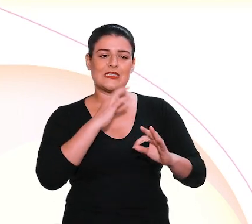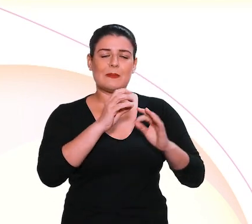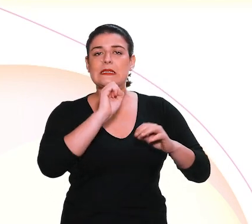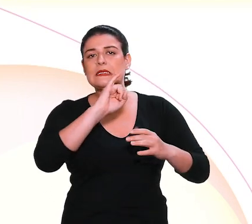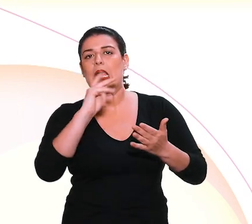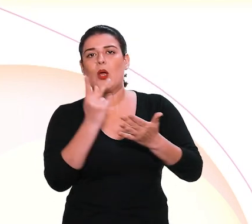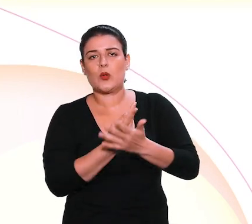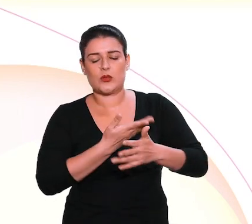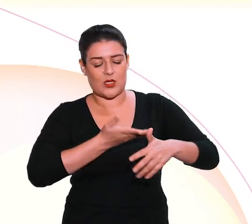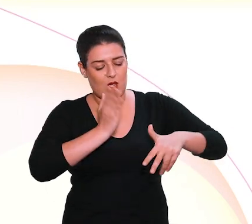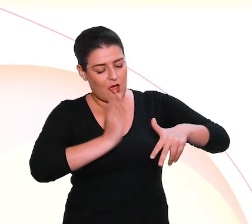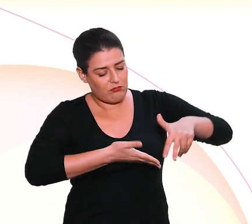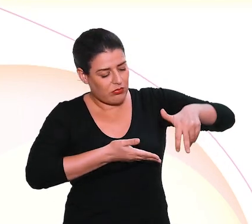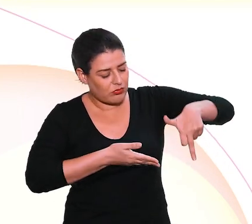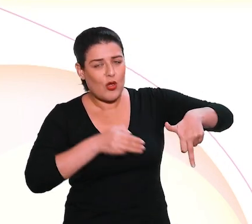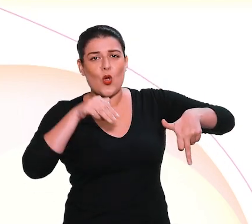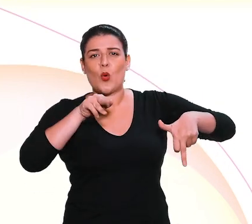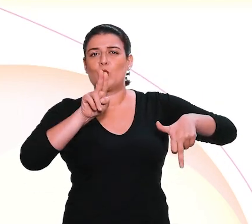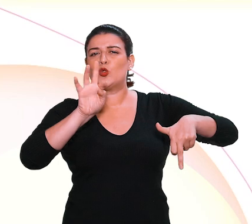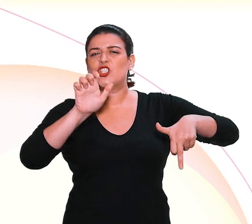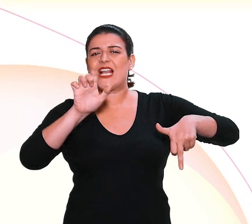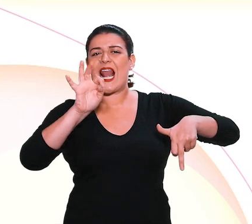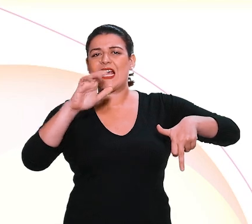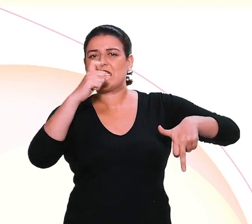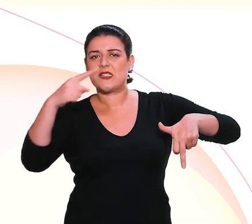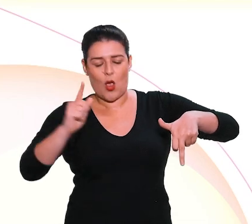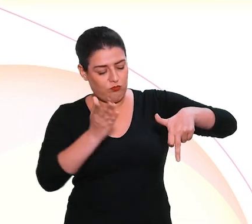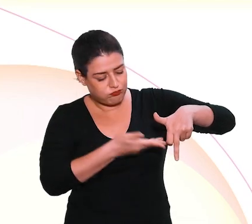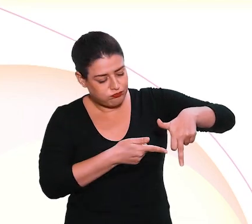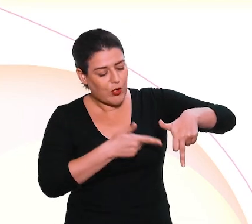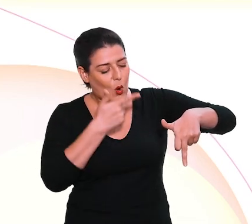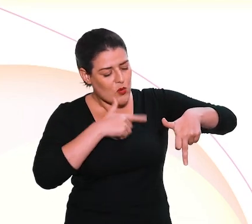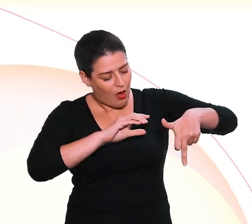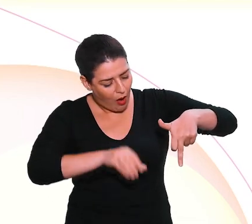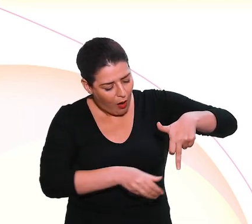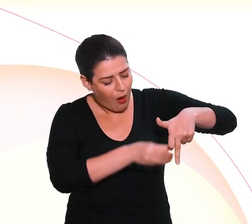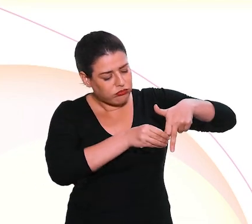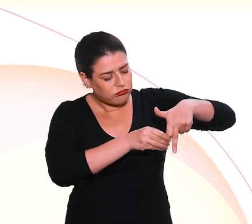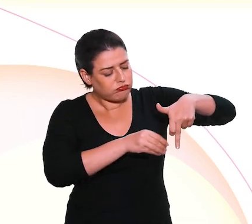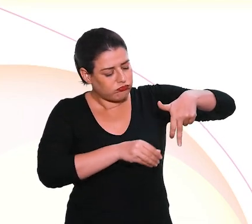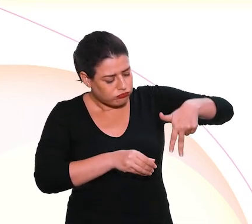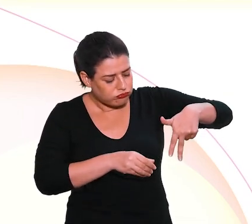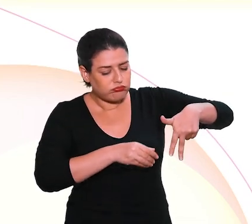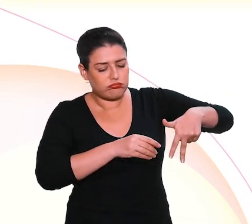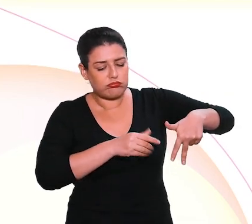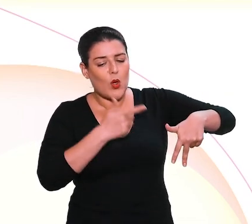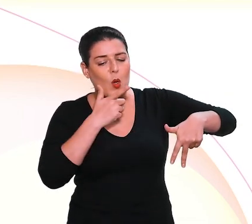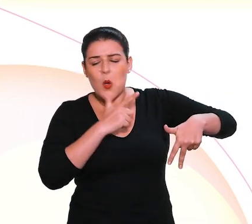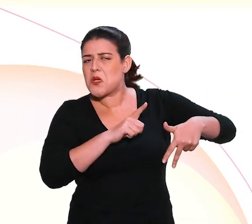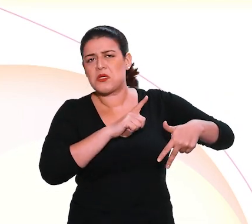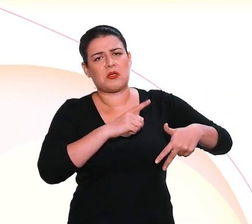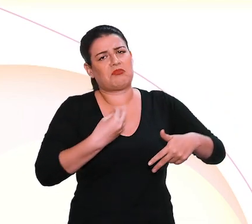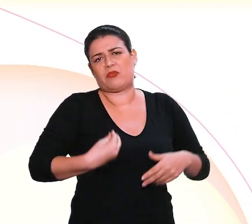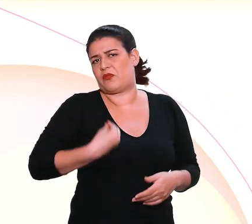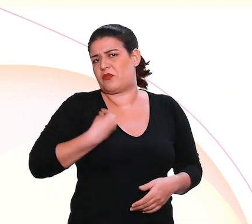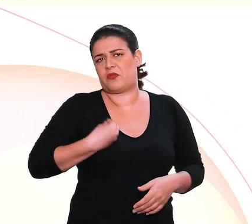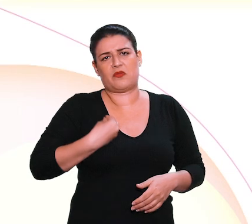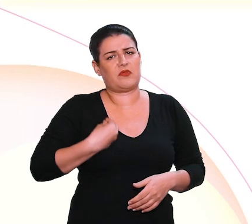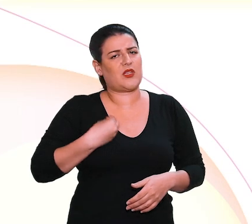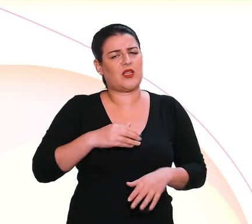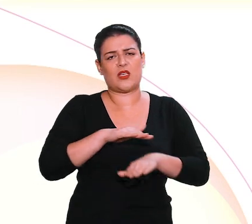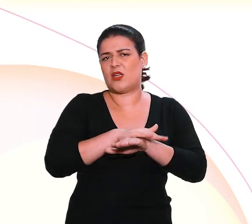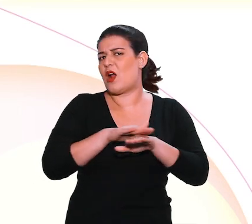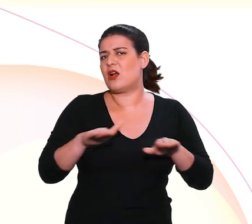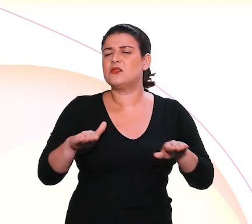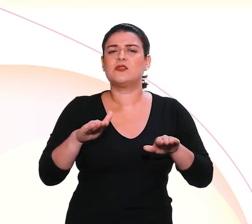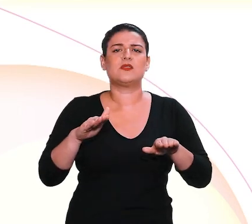mutilação, como a amputação é uma mutilação. E hoje em dia a gente pode falar que sim, uma pessoa amputada, ela pode ter um estilo de